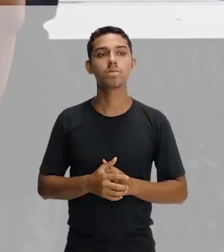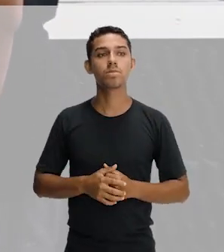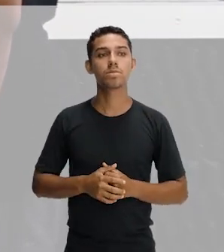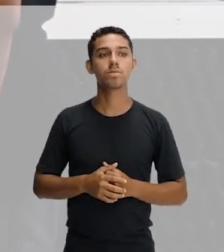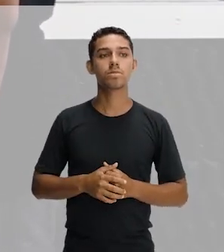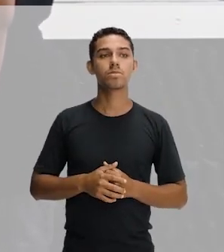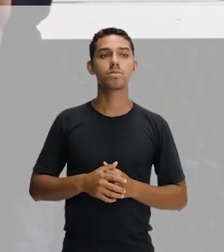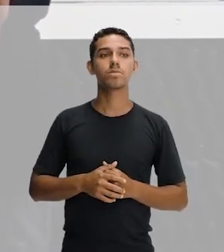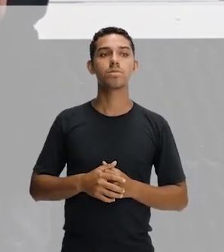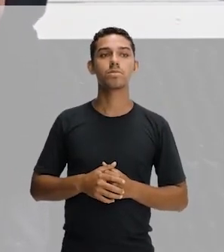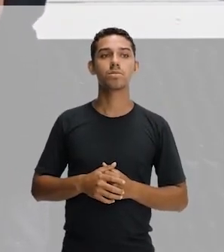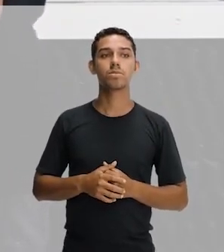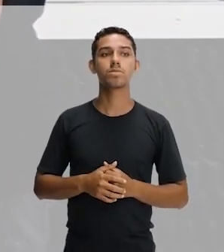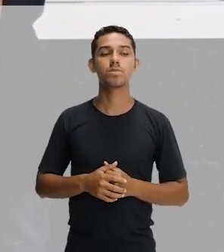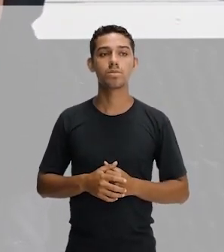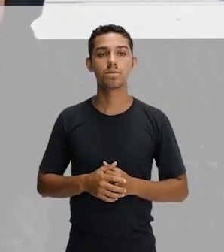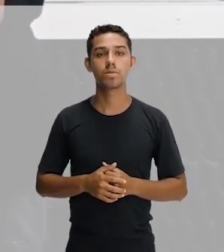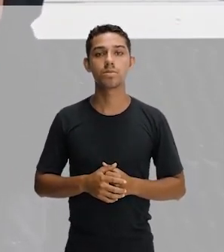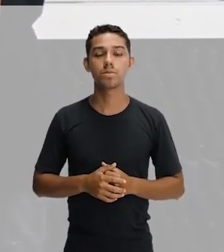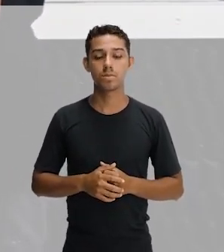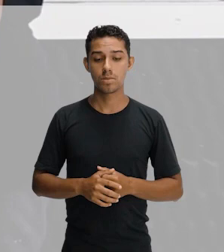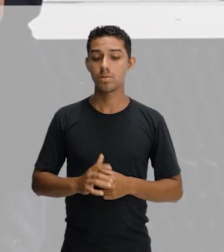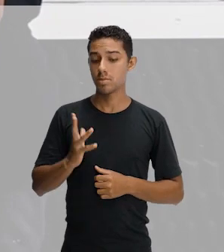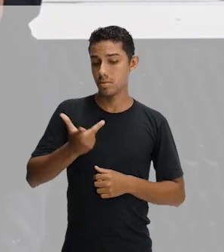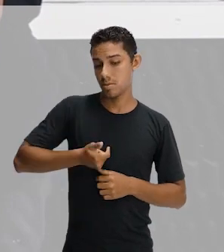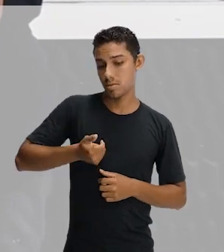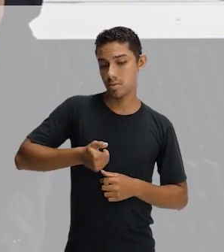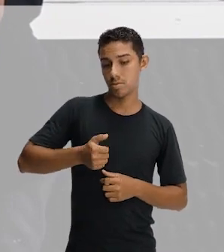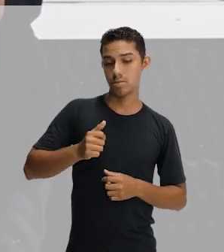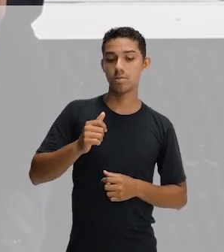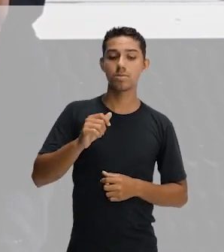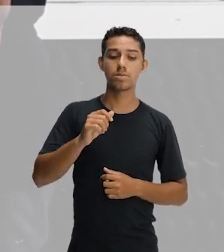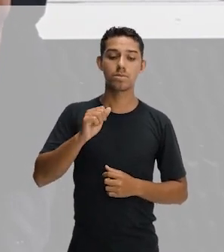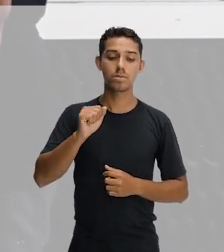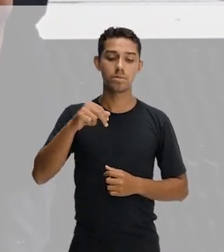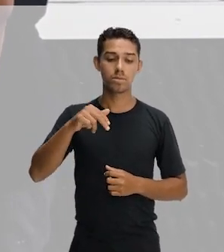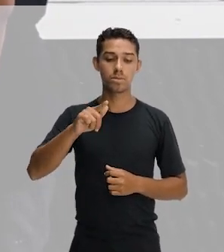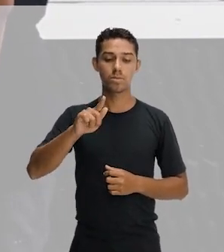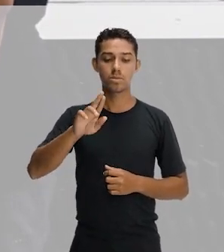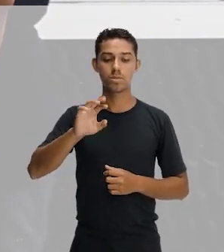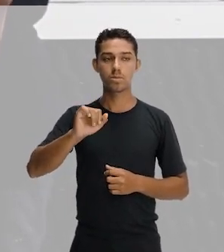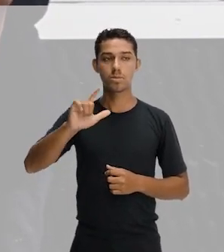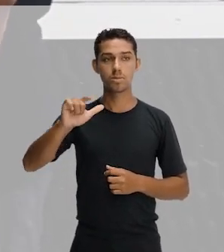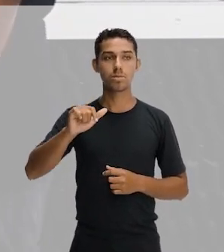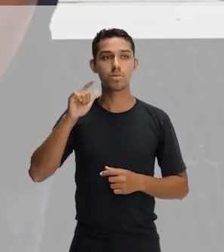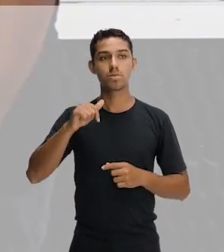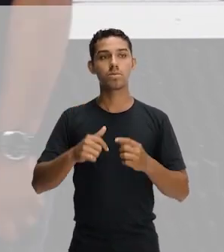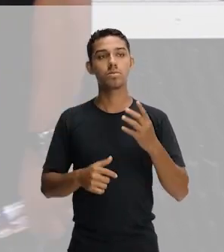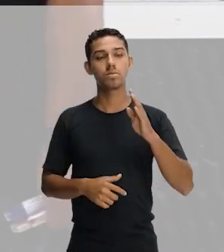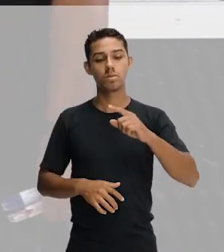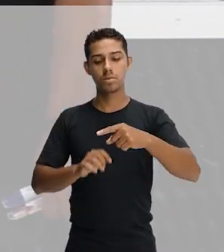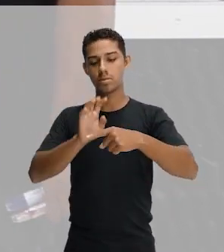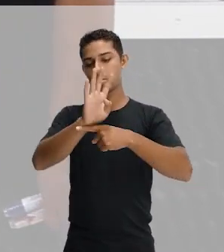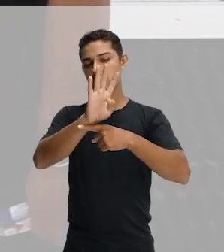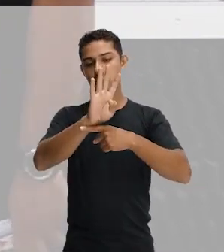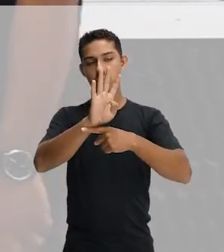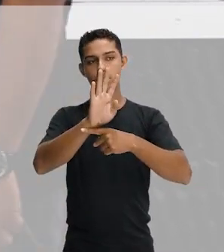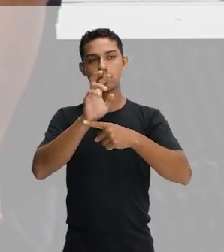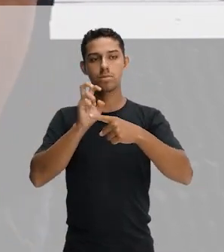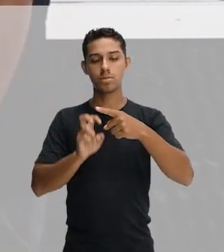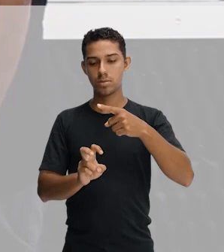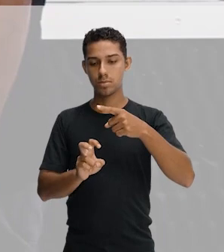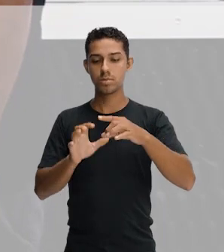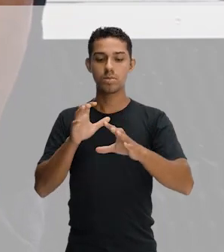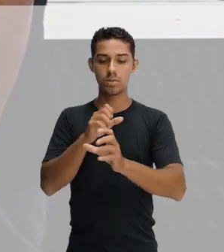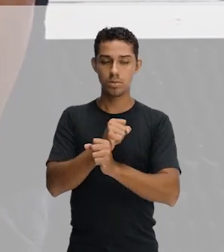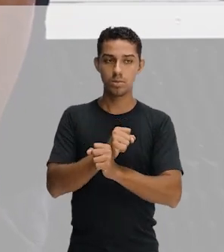ser a velocidade angular vai ser a linear, que é 4, e o raio que é 5. Ok? 4